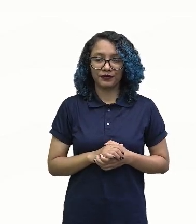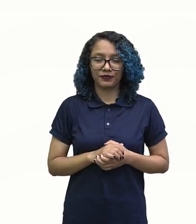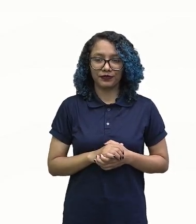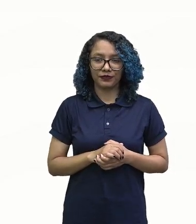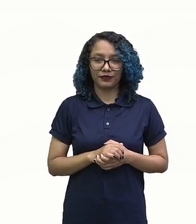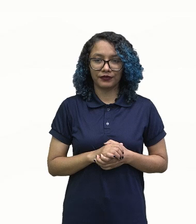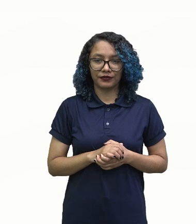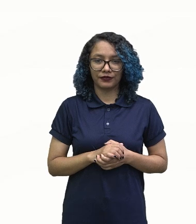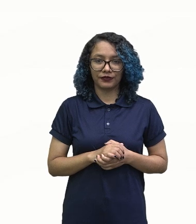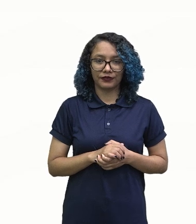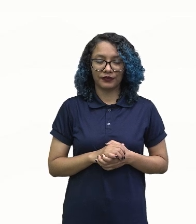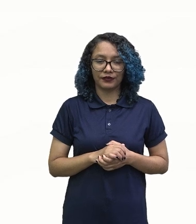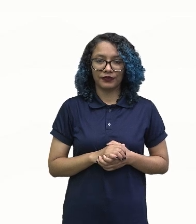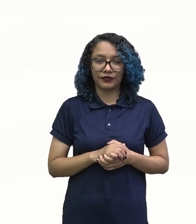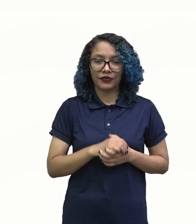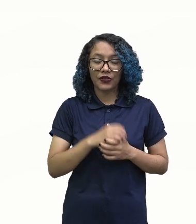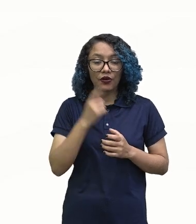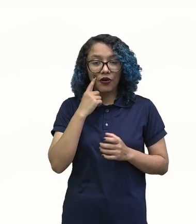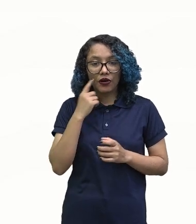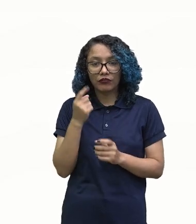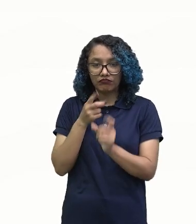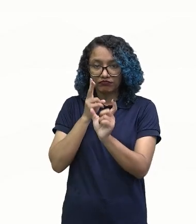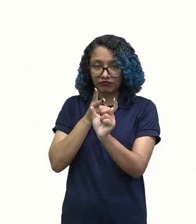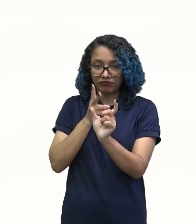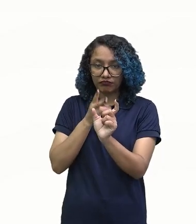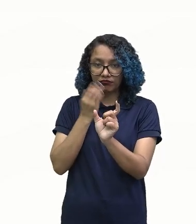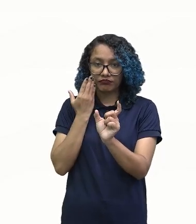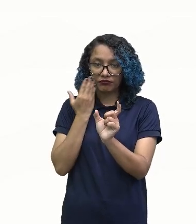o radical.